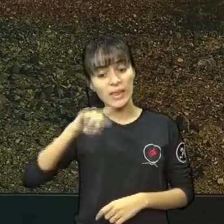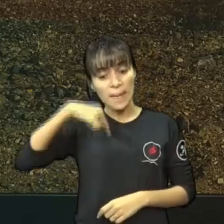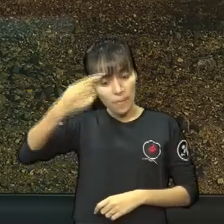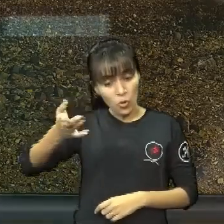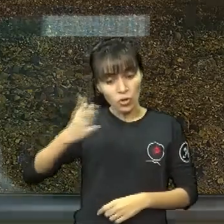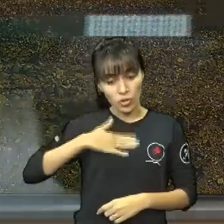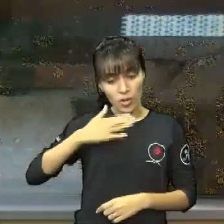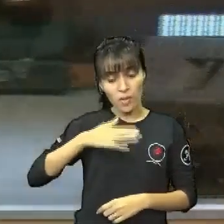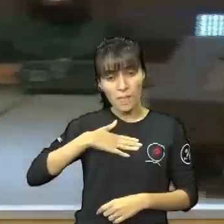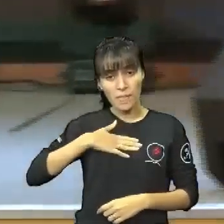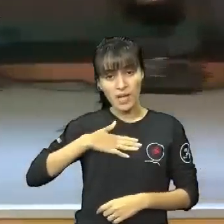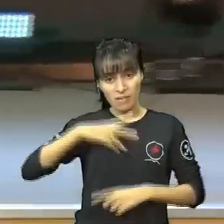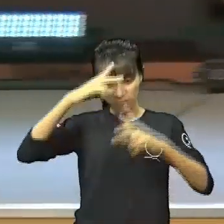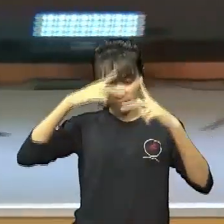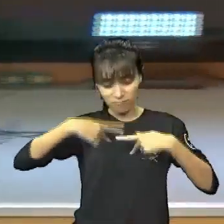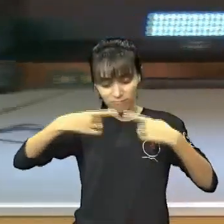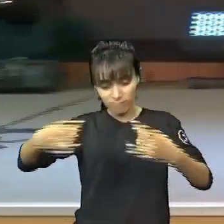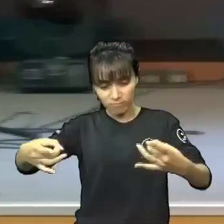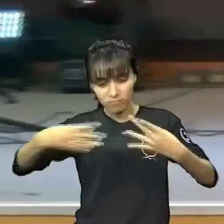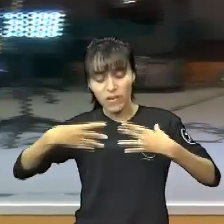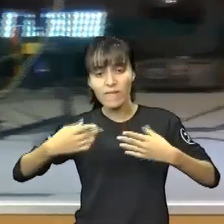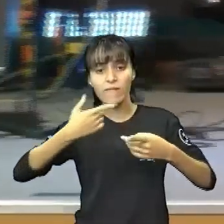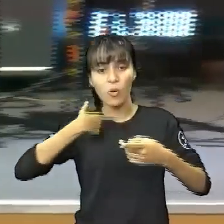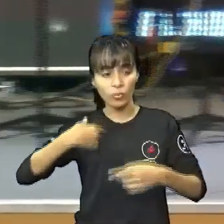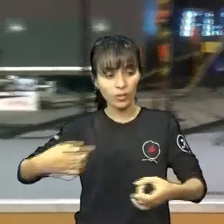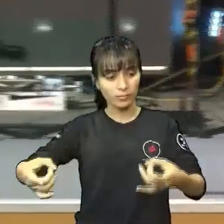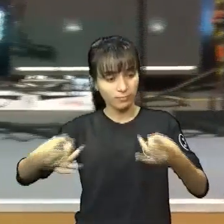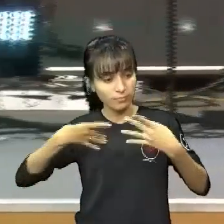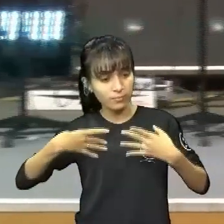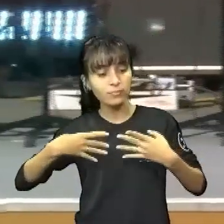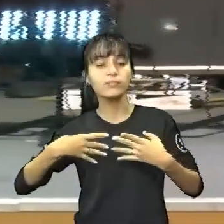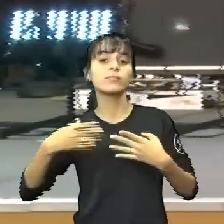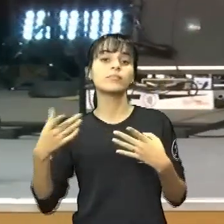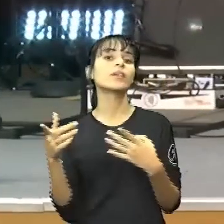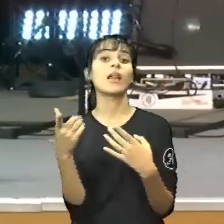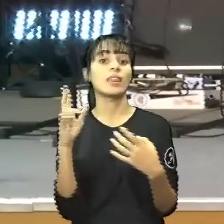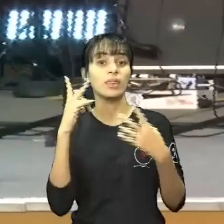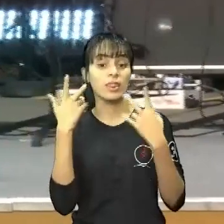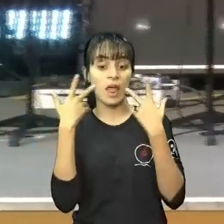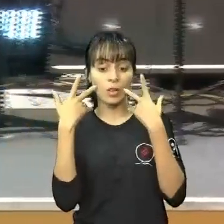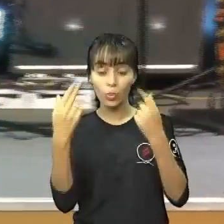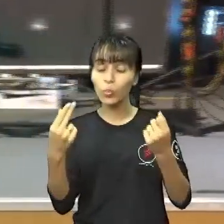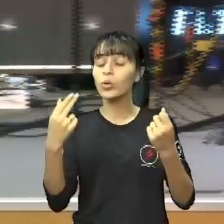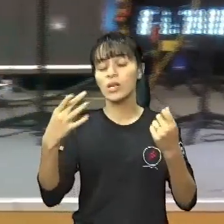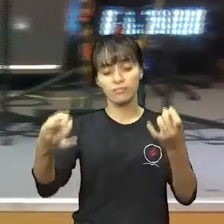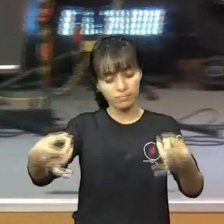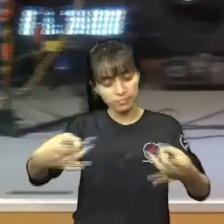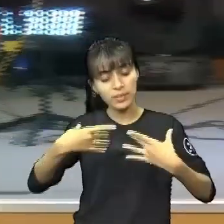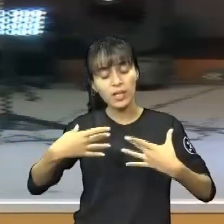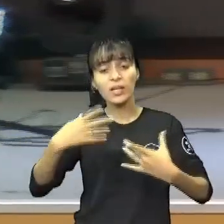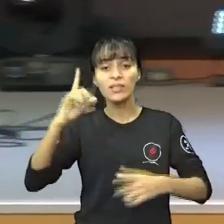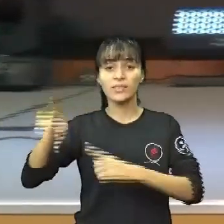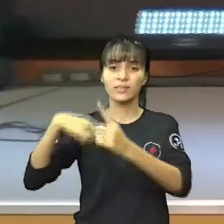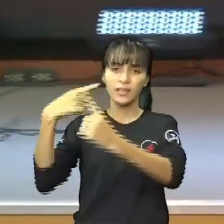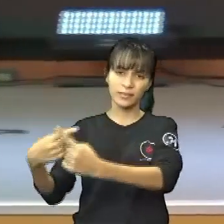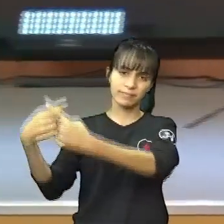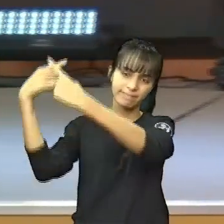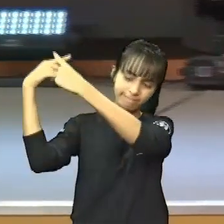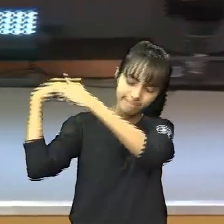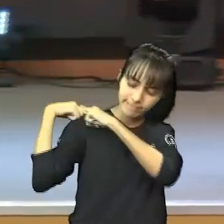negue-se a si mesmo Negue a sua vontade Negue a sua natureza tome a sua cruz e